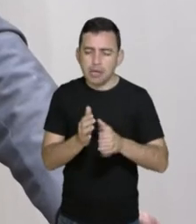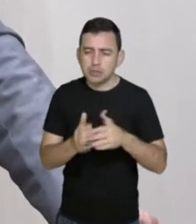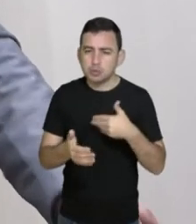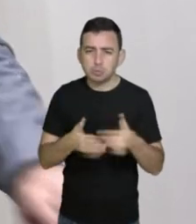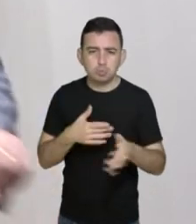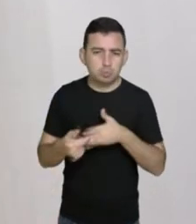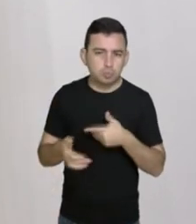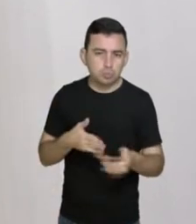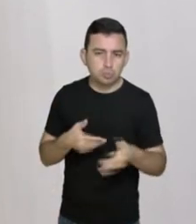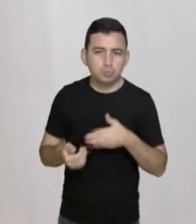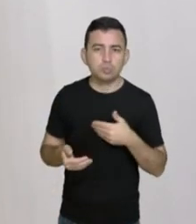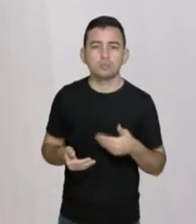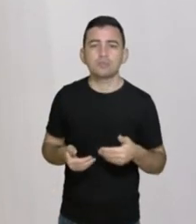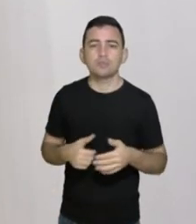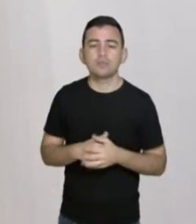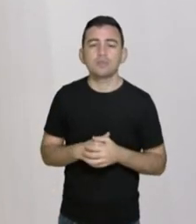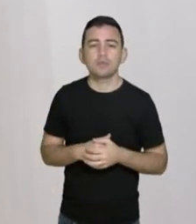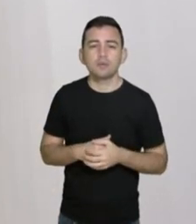e mesmo